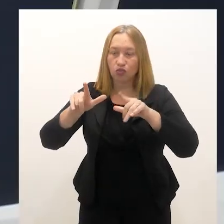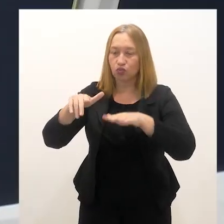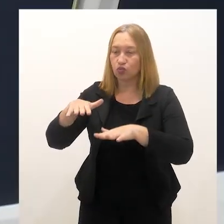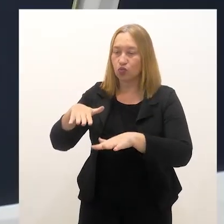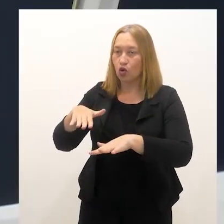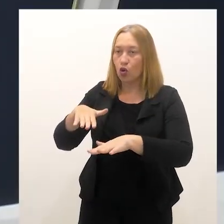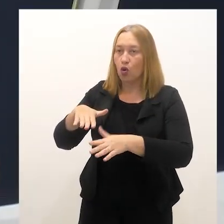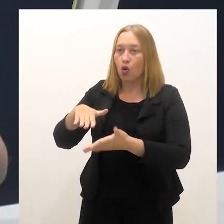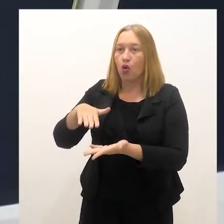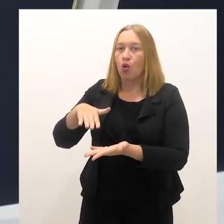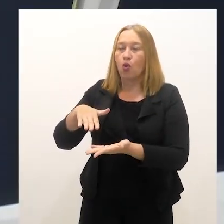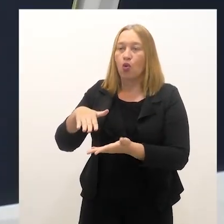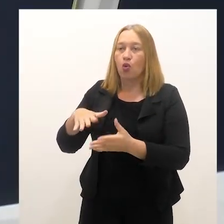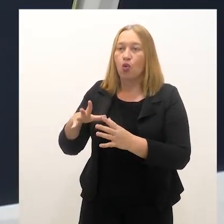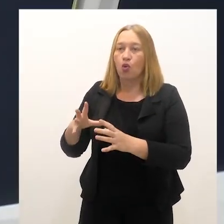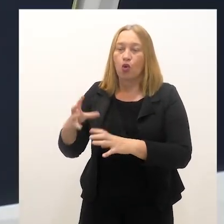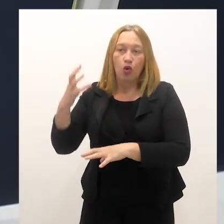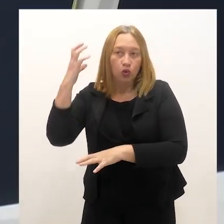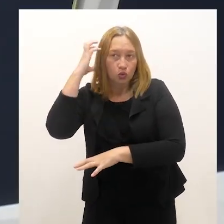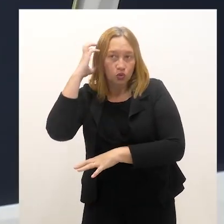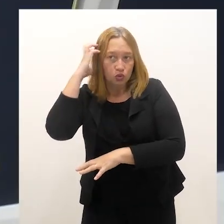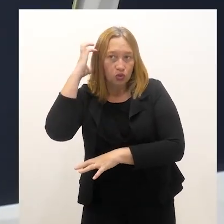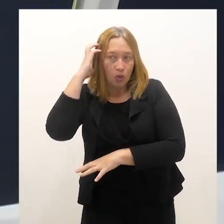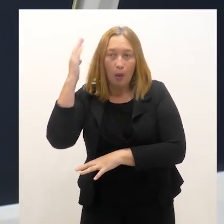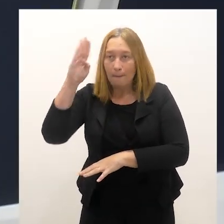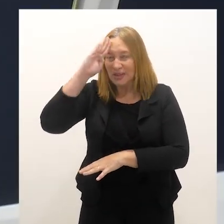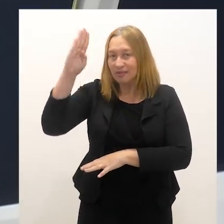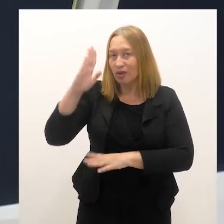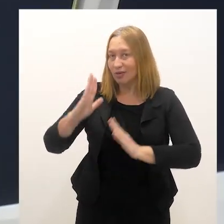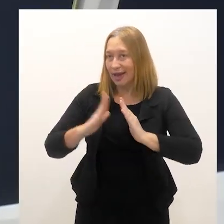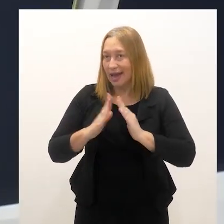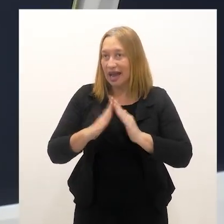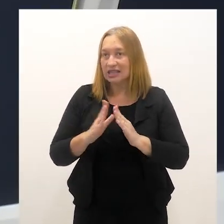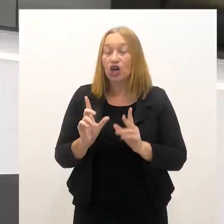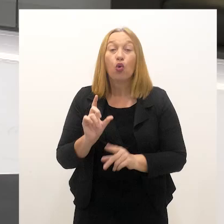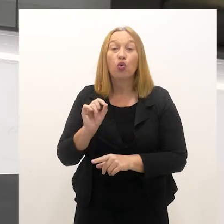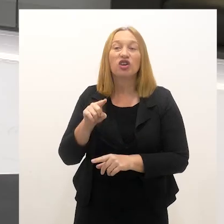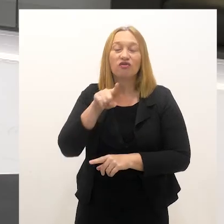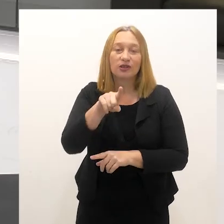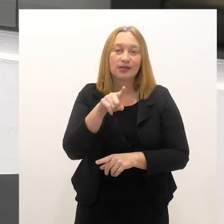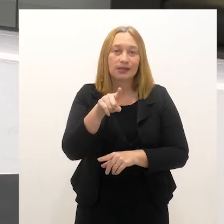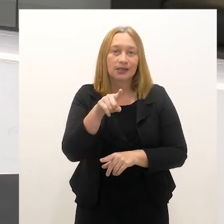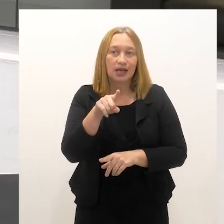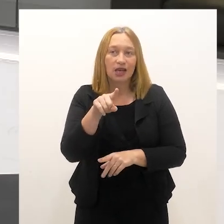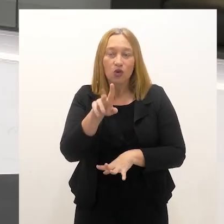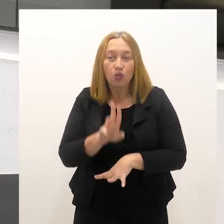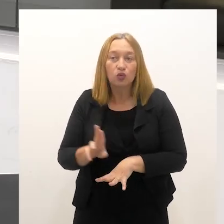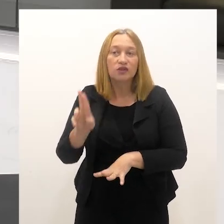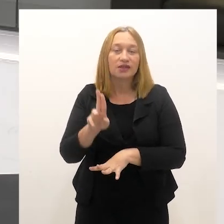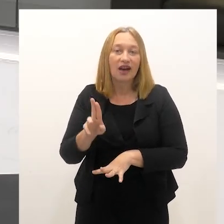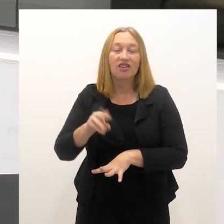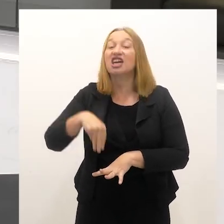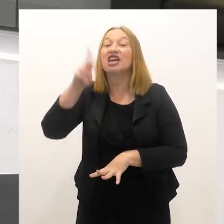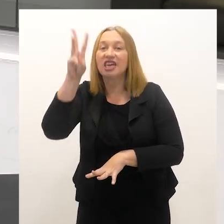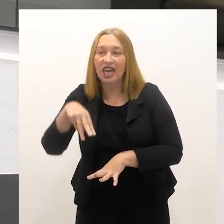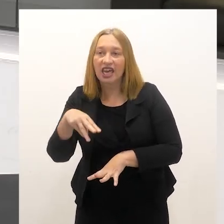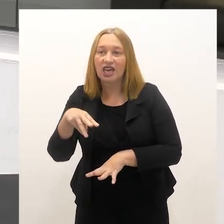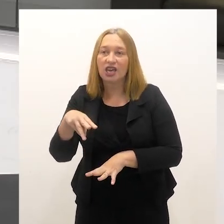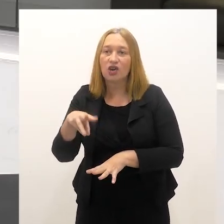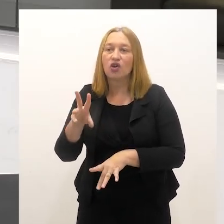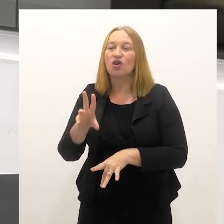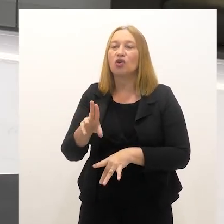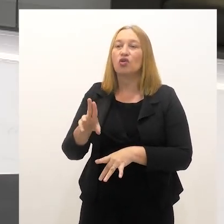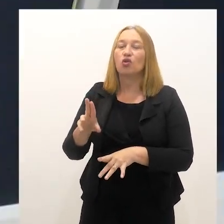som eram os principais, eram as estrelas da casa, assim. E o que se tocava nesses aparelhos de som? Quem é que comandava